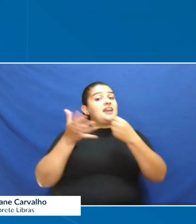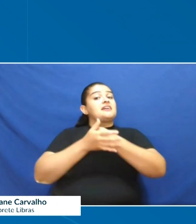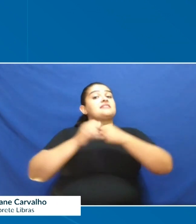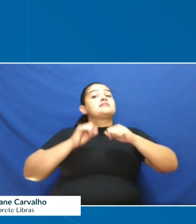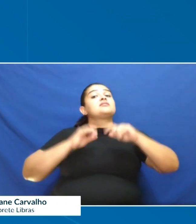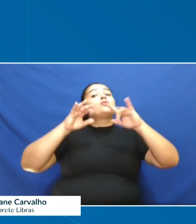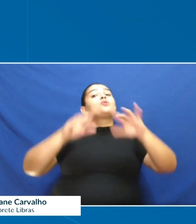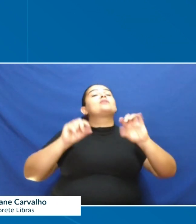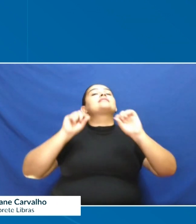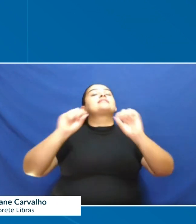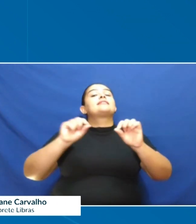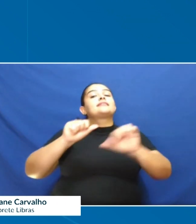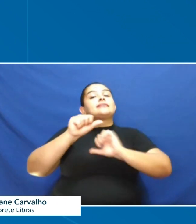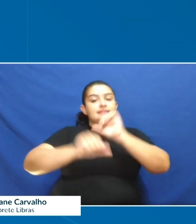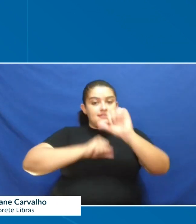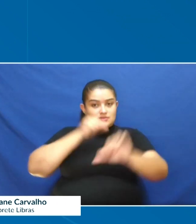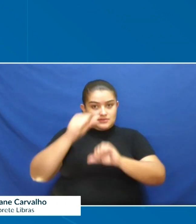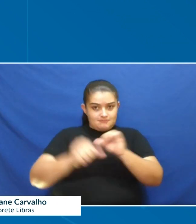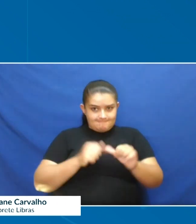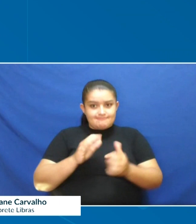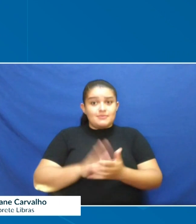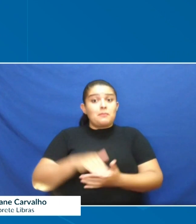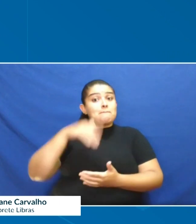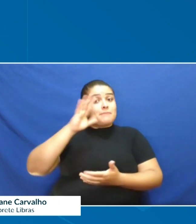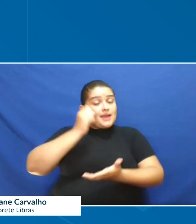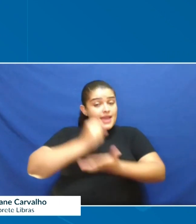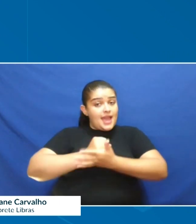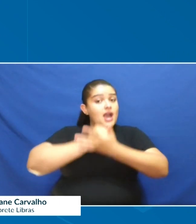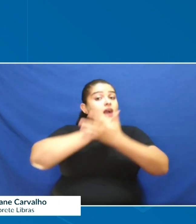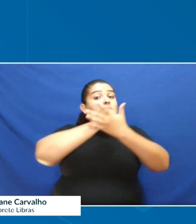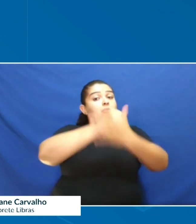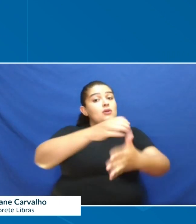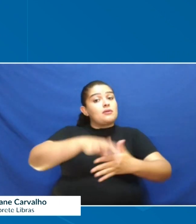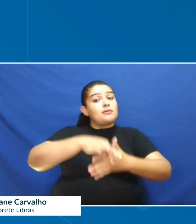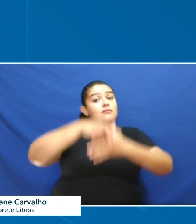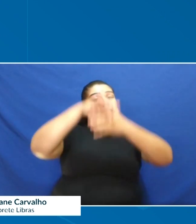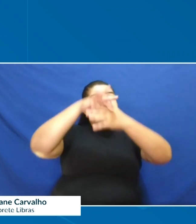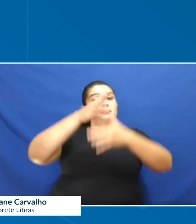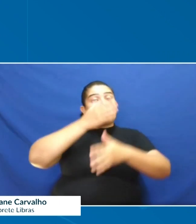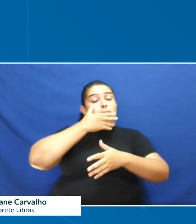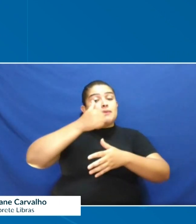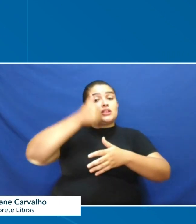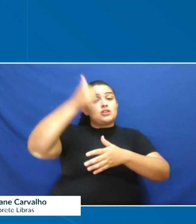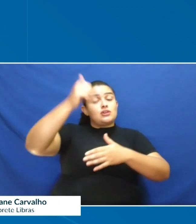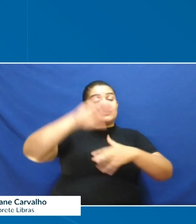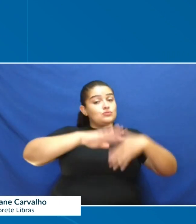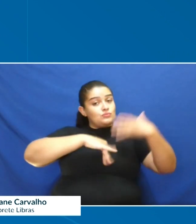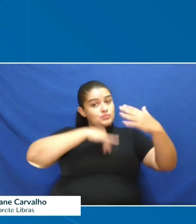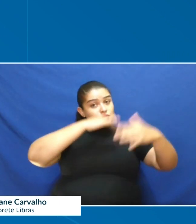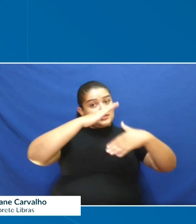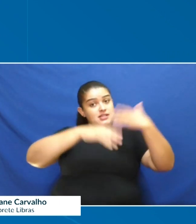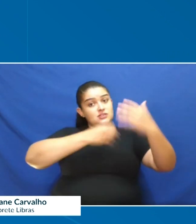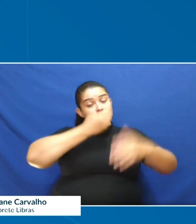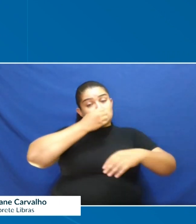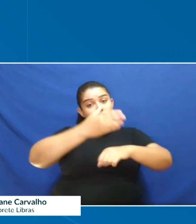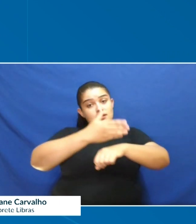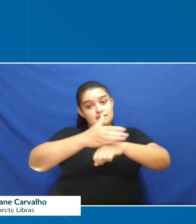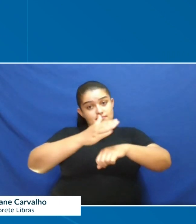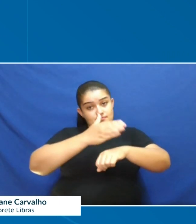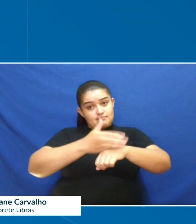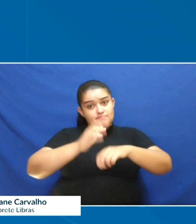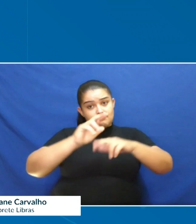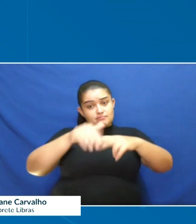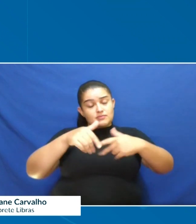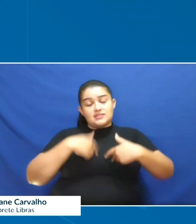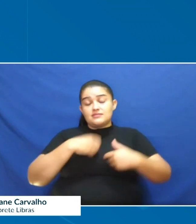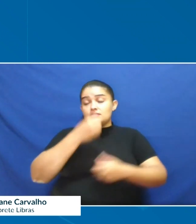ela trouxe? Ela trouxe maior apoio da liderança com relação à melhoria de processo. Uhum. Então, isso foi um ganho